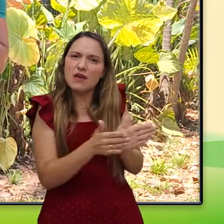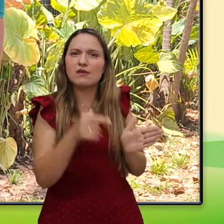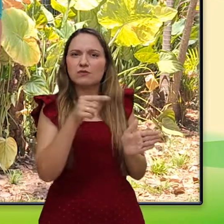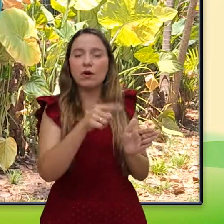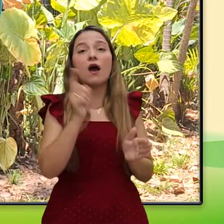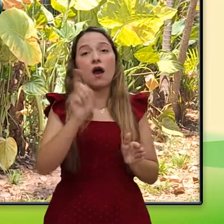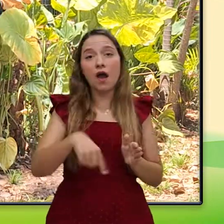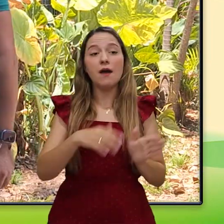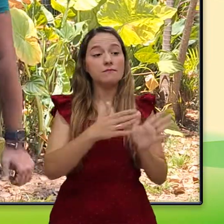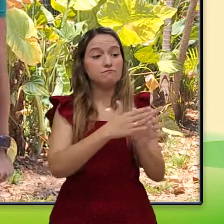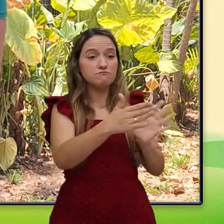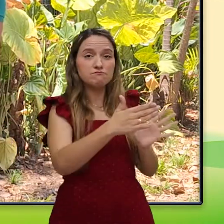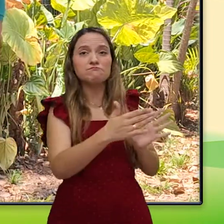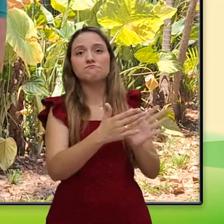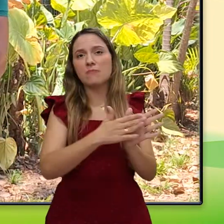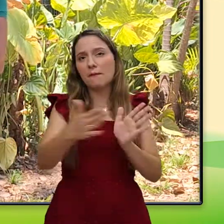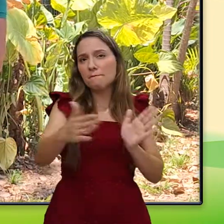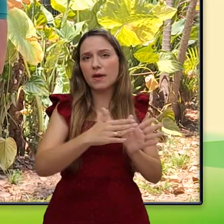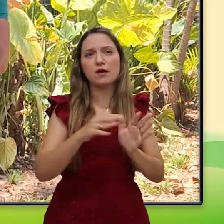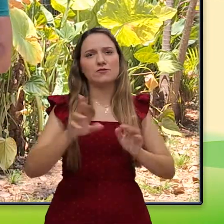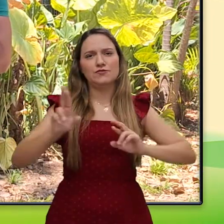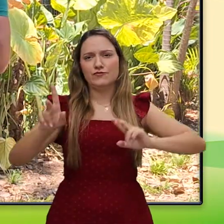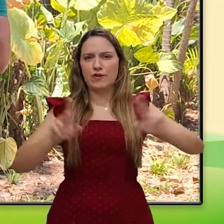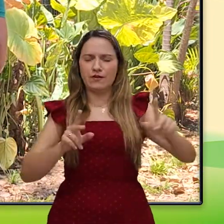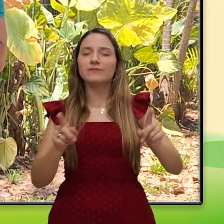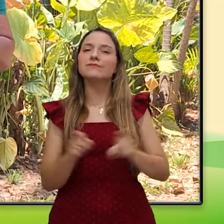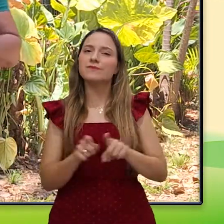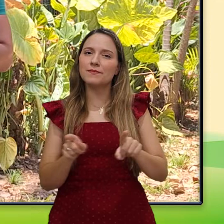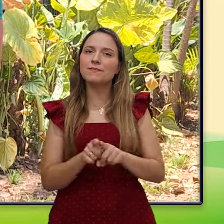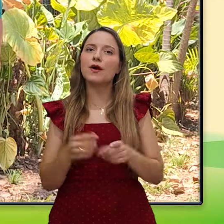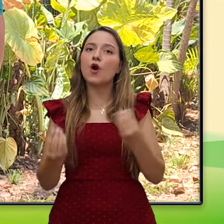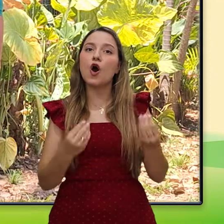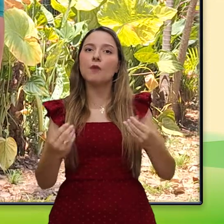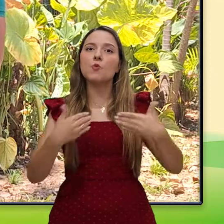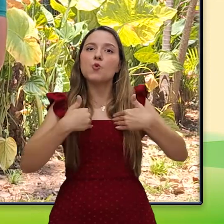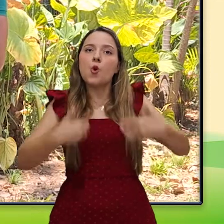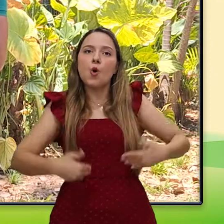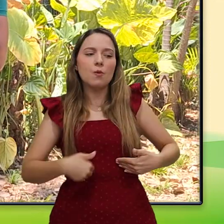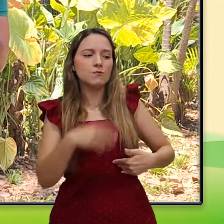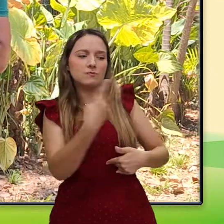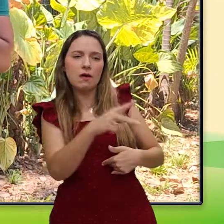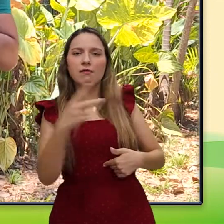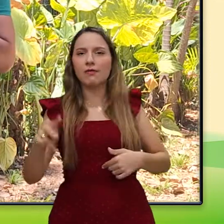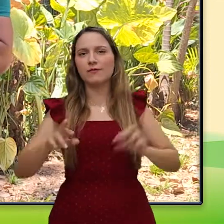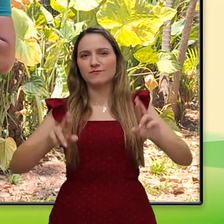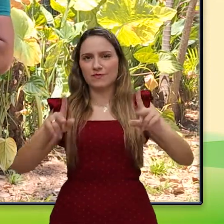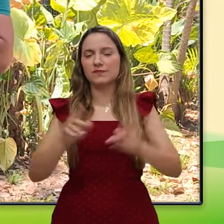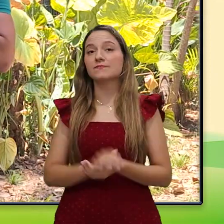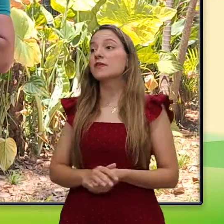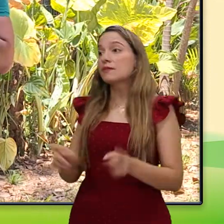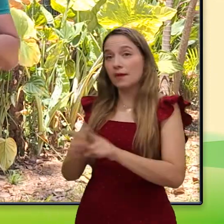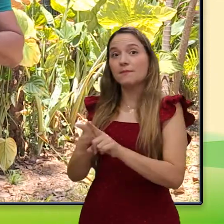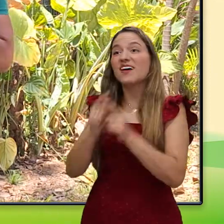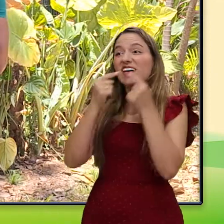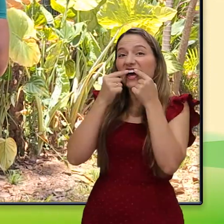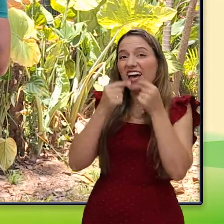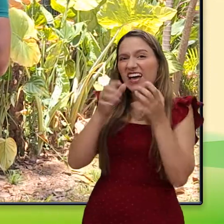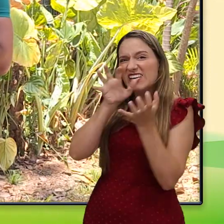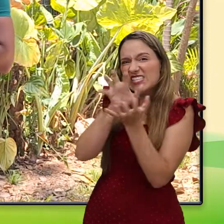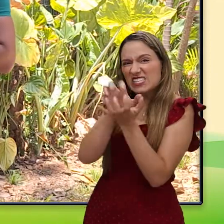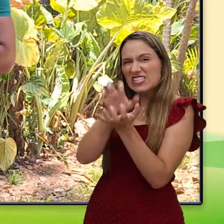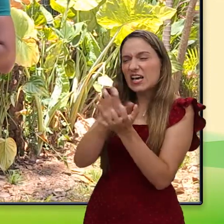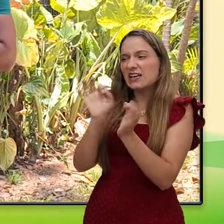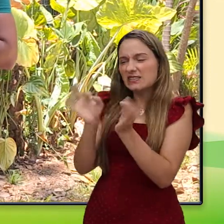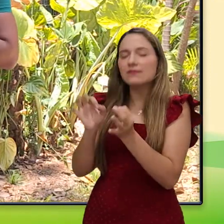animais, de pequenos roedores ou pequenos mamíferos. Então está mais relacionado ao tamanho desses animais até mesmo à questão do porte físico